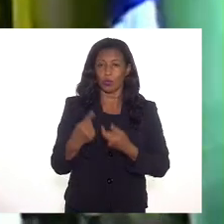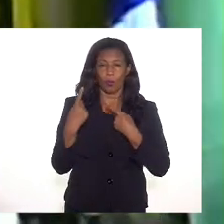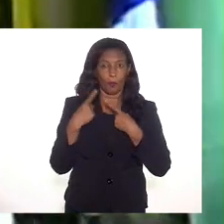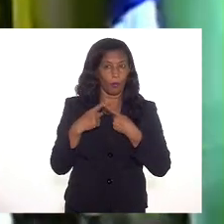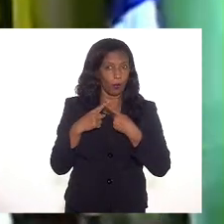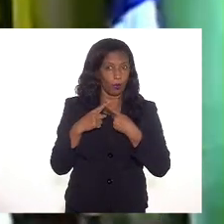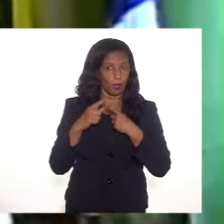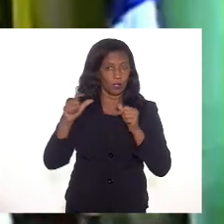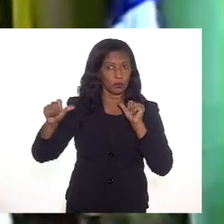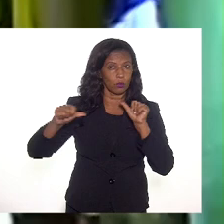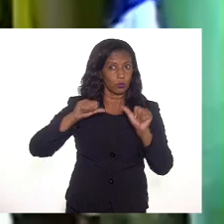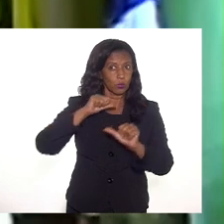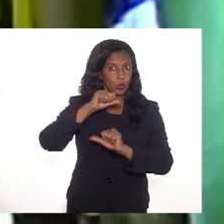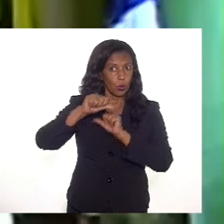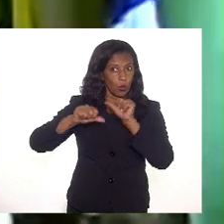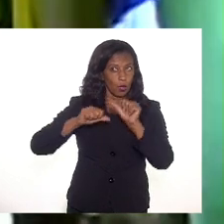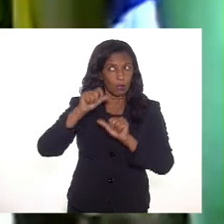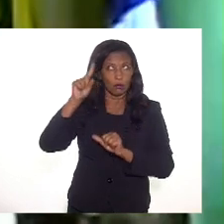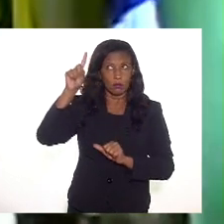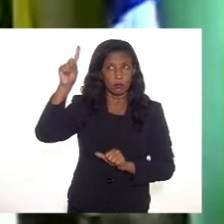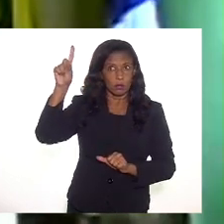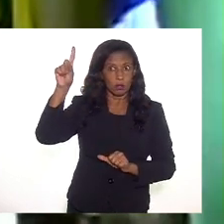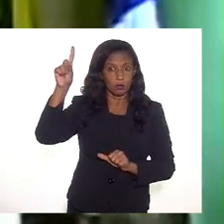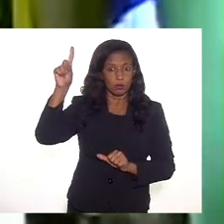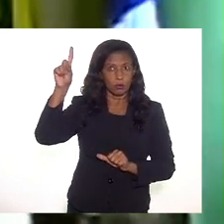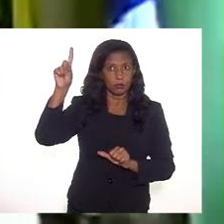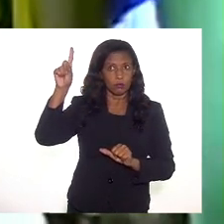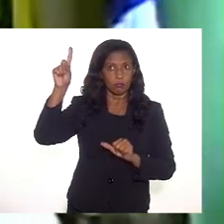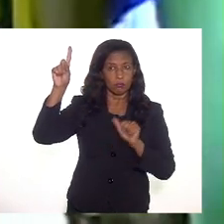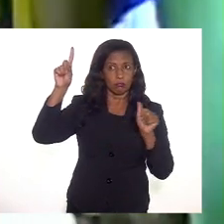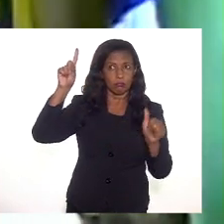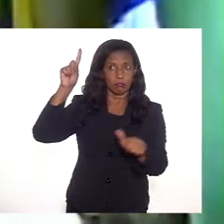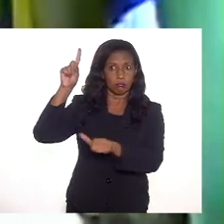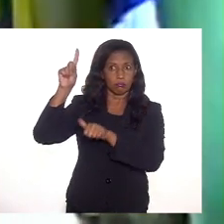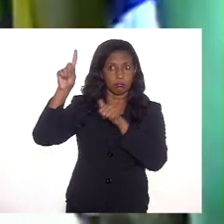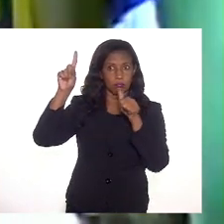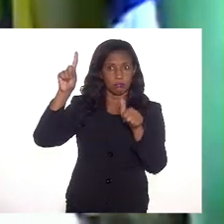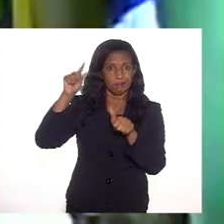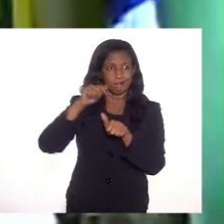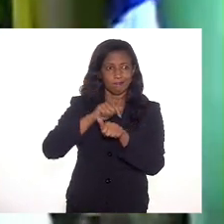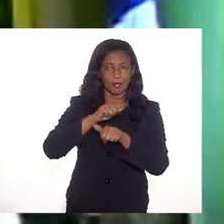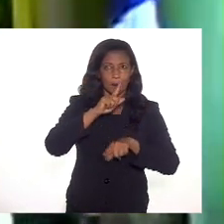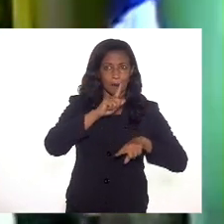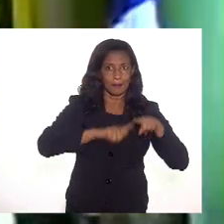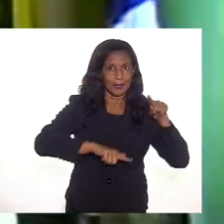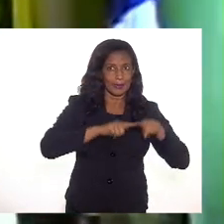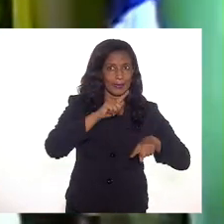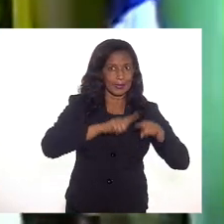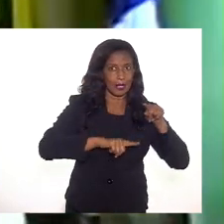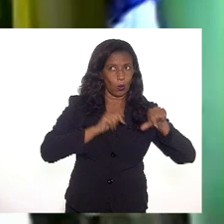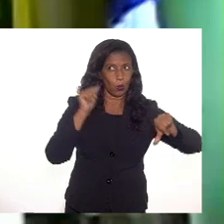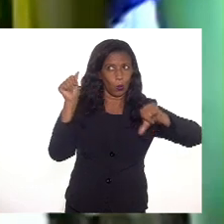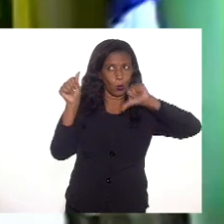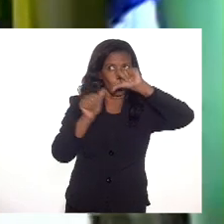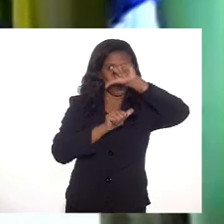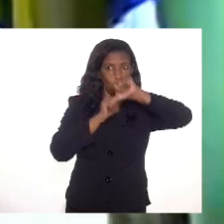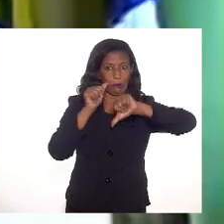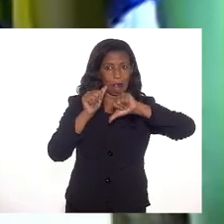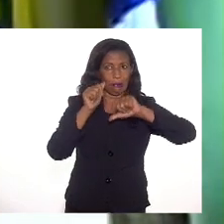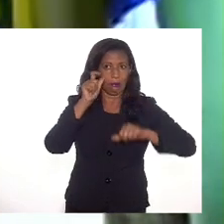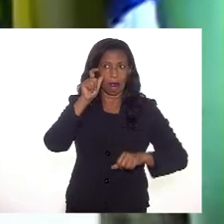trocando ele. Estão trocando ele pelo bem material. a